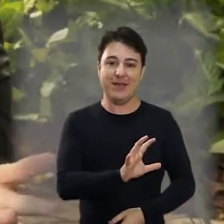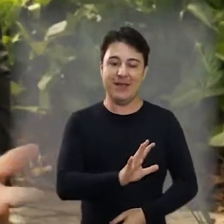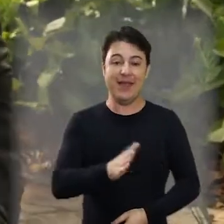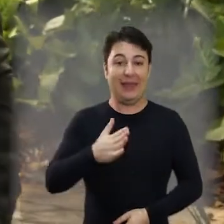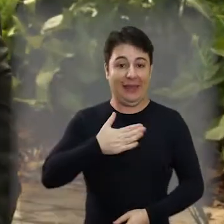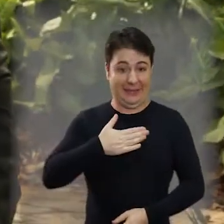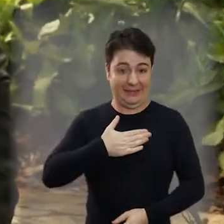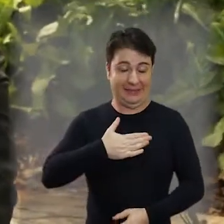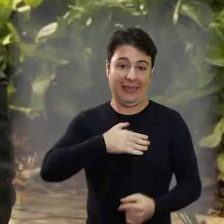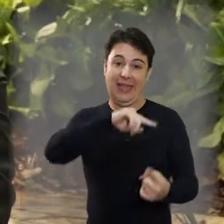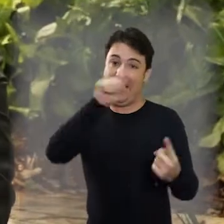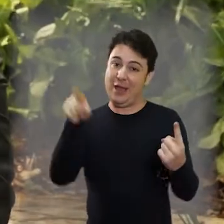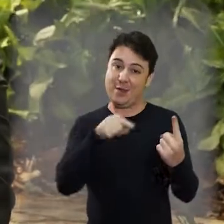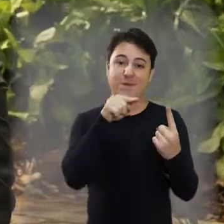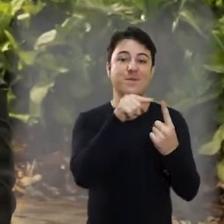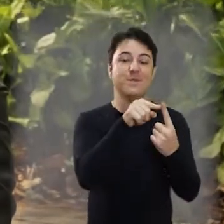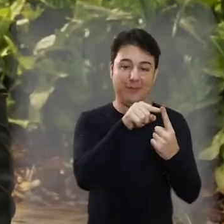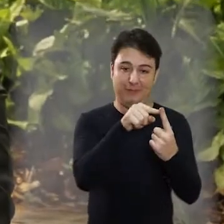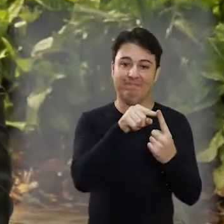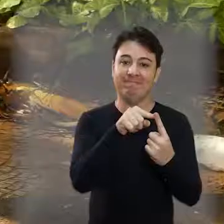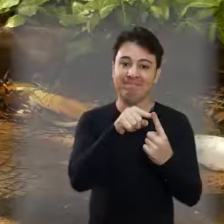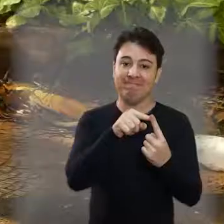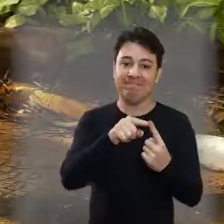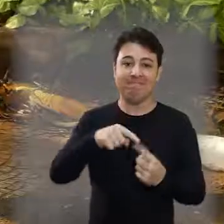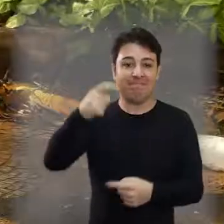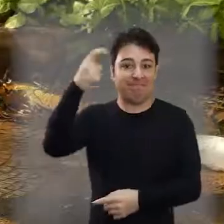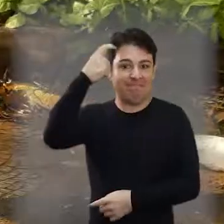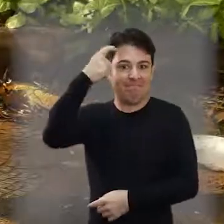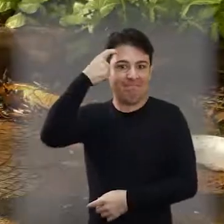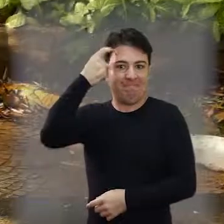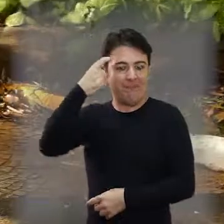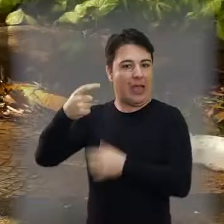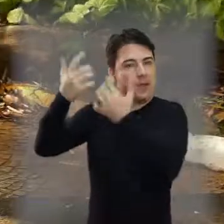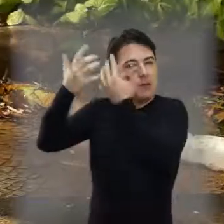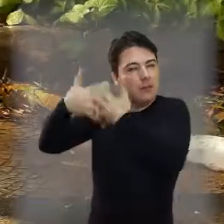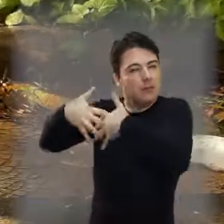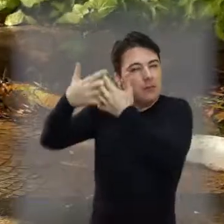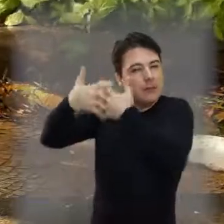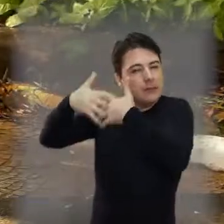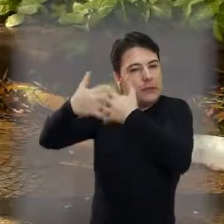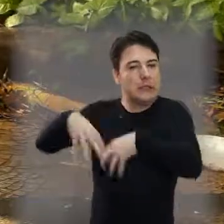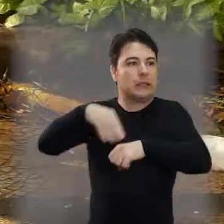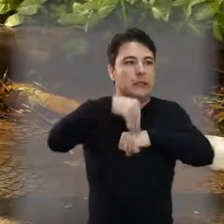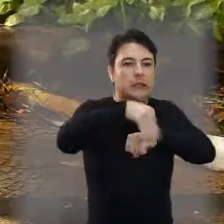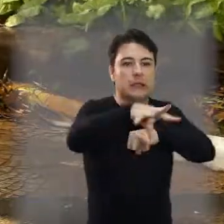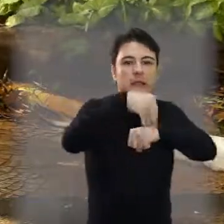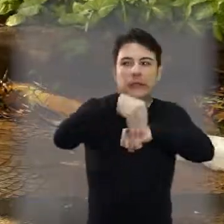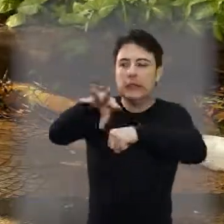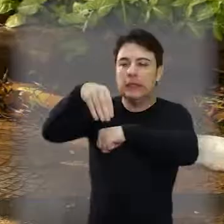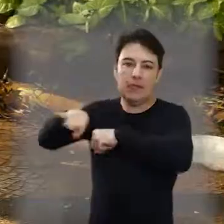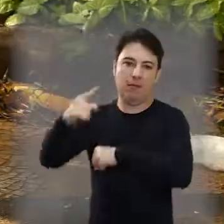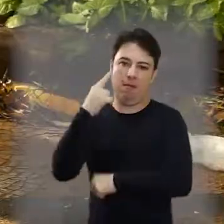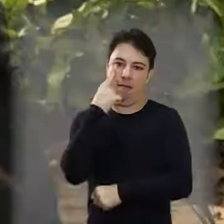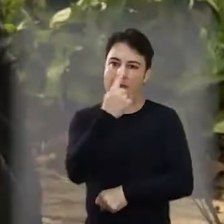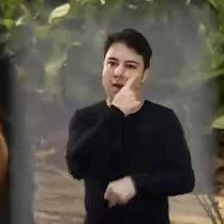não contribuir para a verdade do público que está me assistindo. Então é isso que me motiva, essa reflexão,